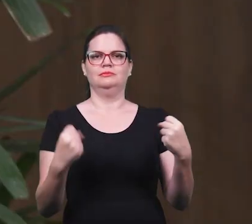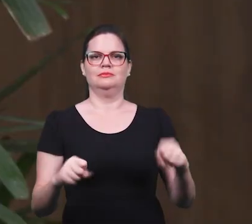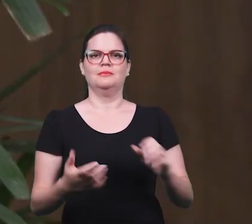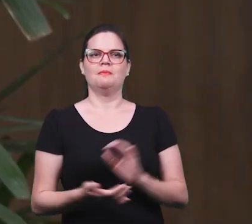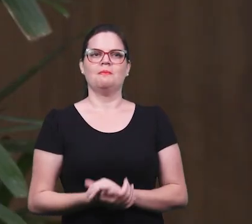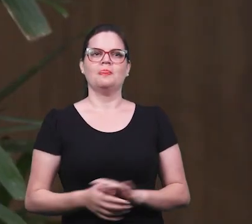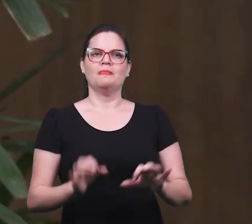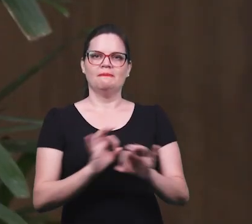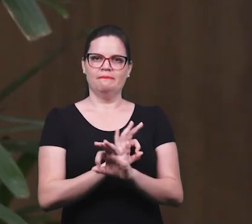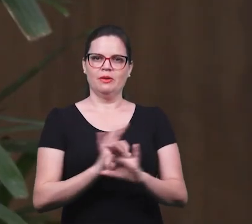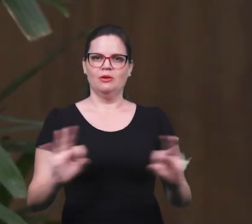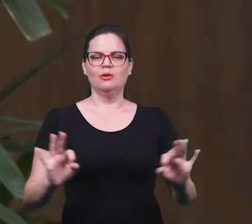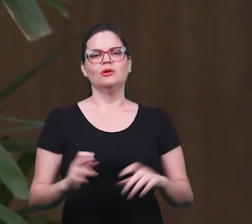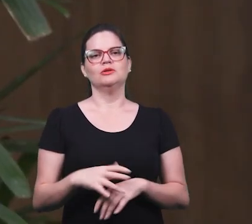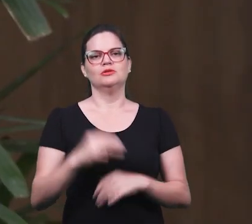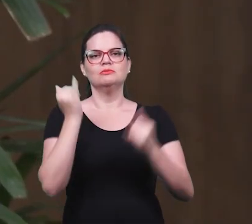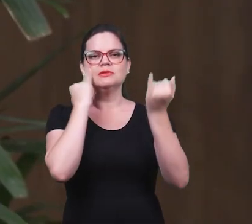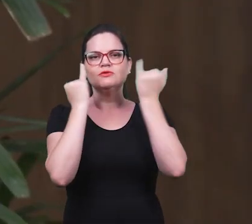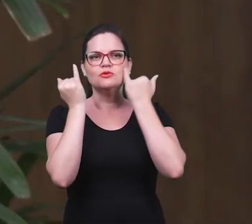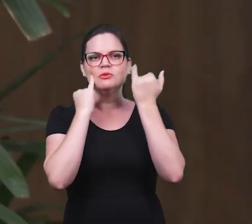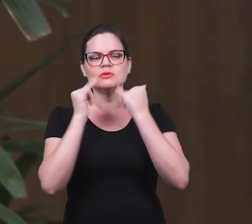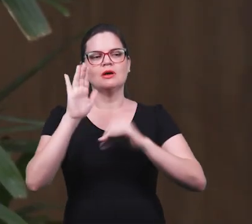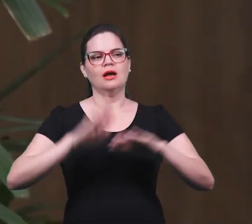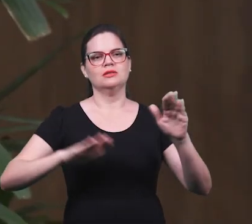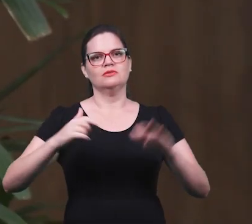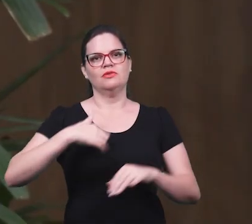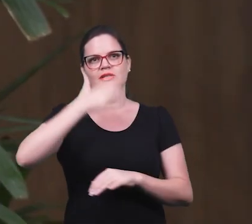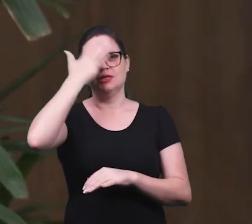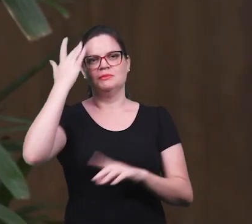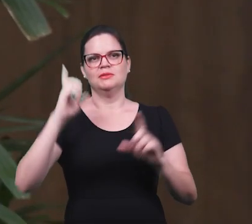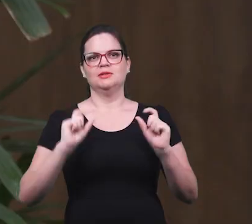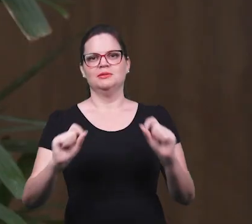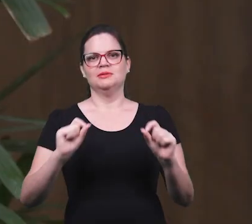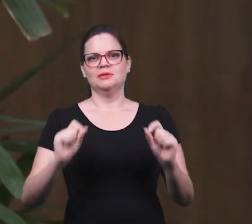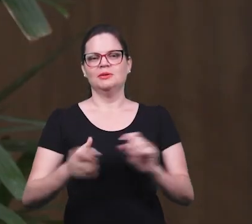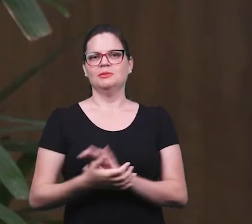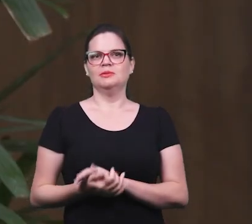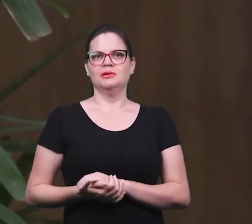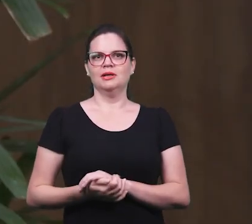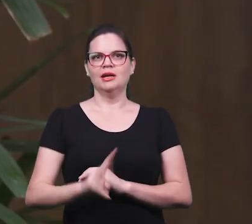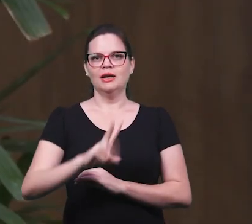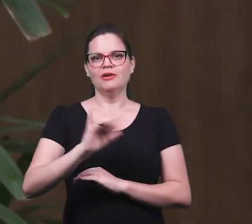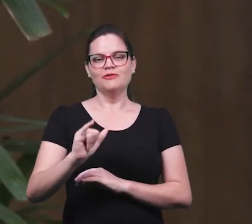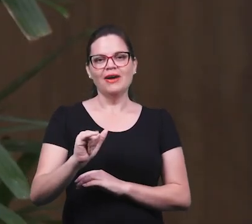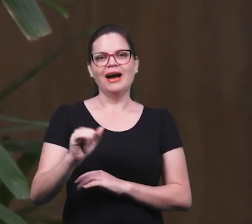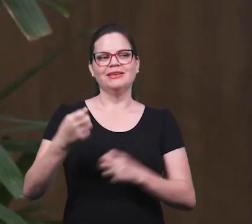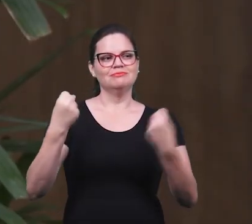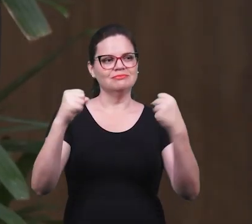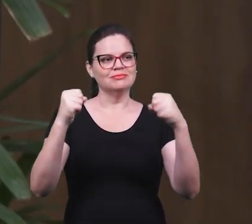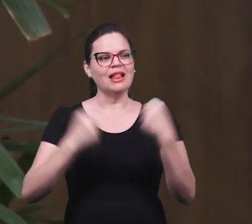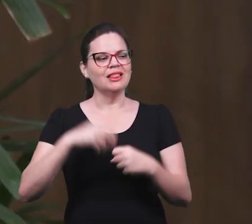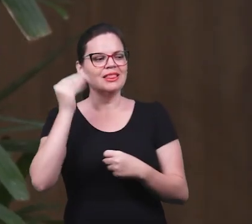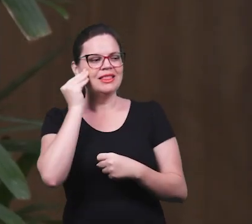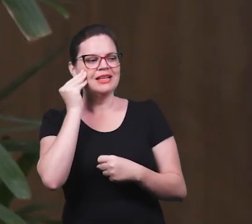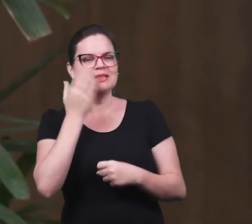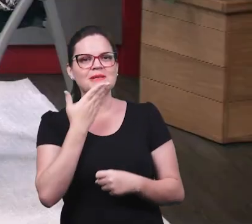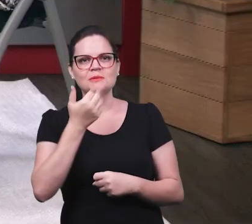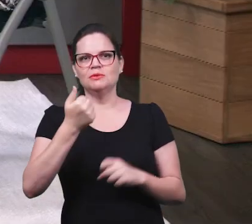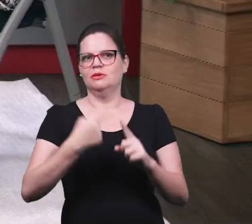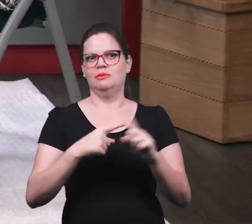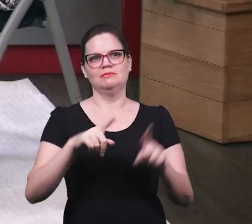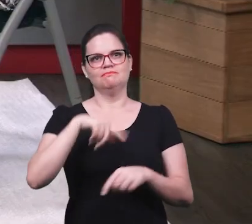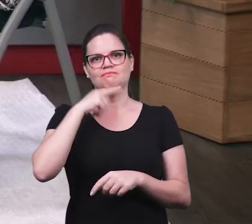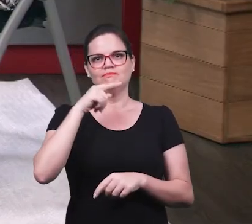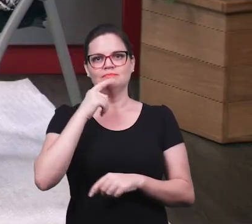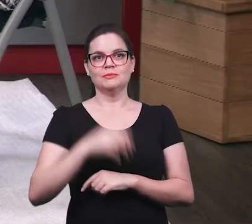Muito boa essa informação, né? Porque às vezes a pessoa vai Exato. querendo melhorar, né? Ela quer melhorar. Hoje